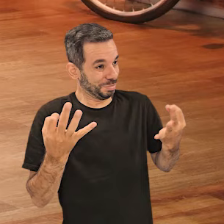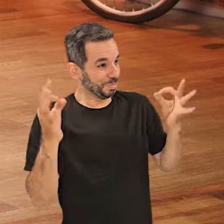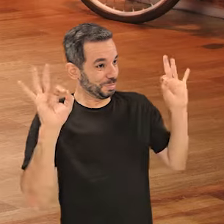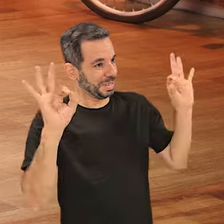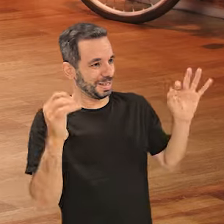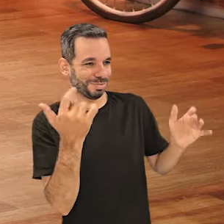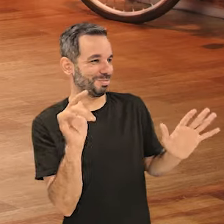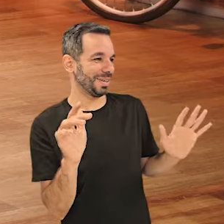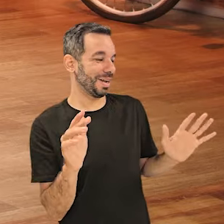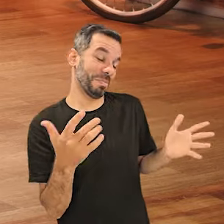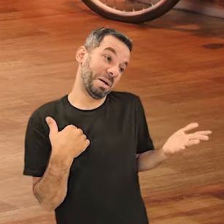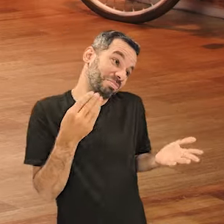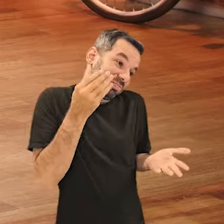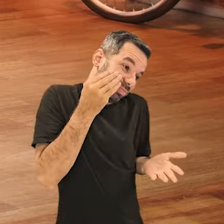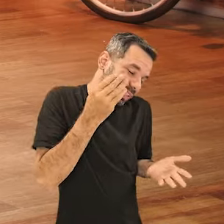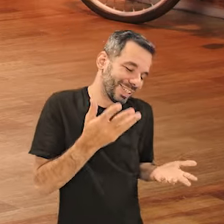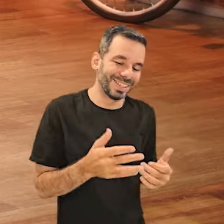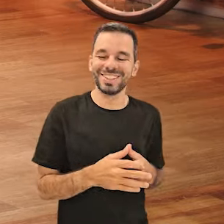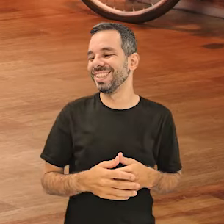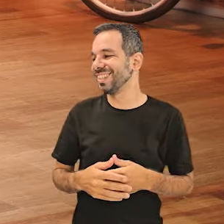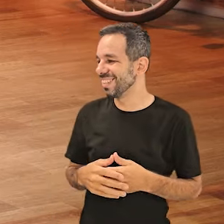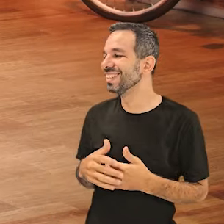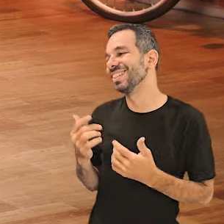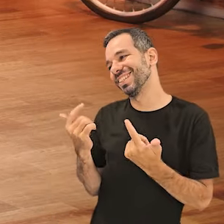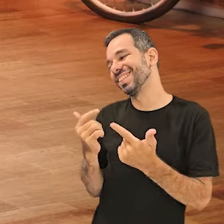tentar. Vou com a roupa que eu estou mesmo. Tá bom.